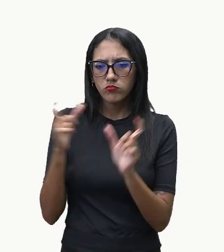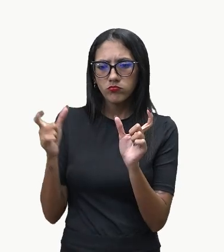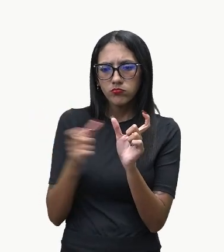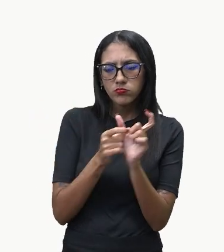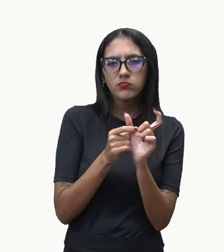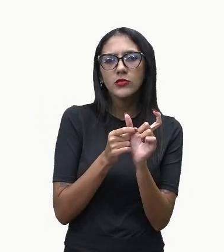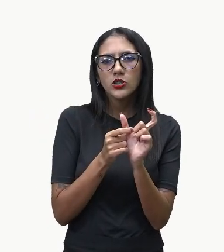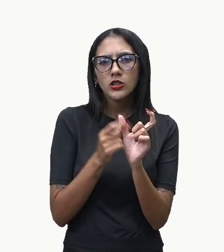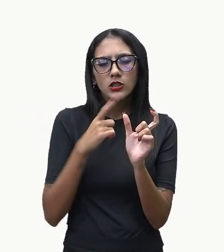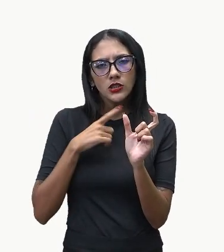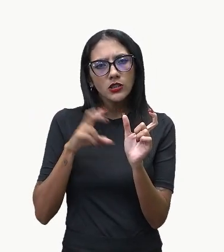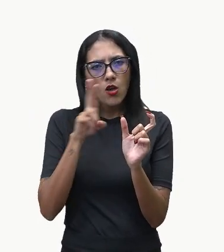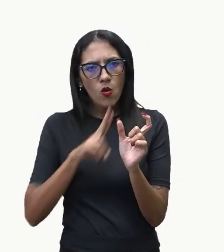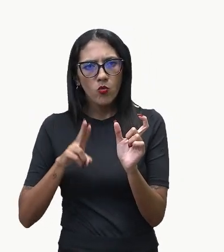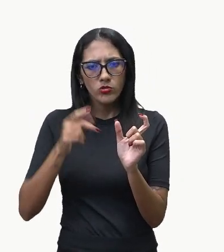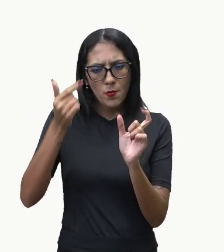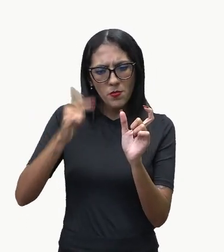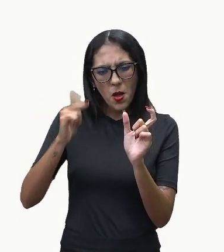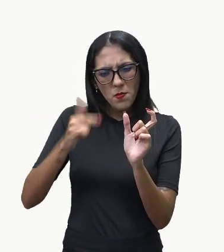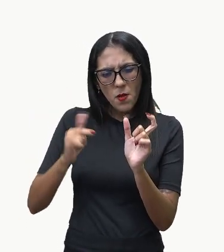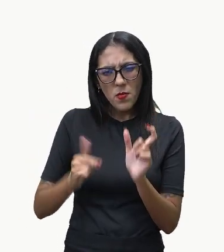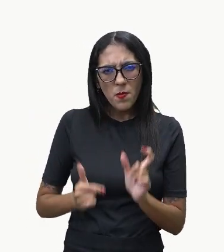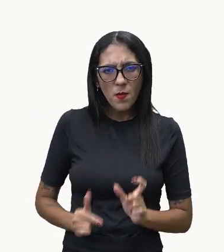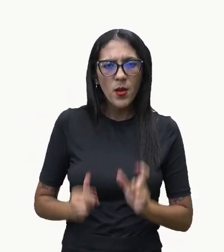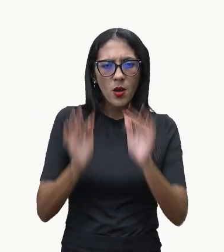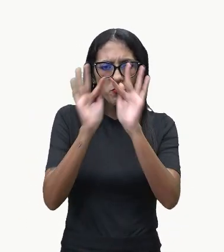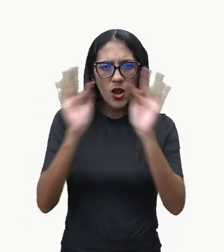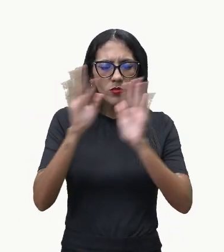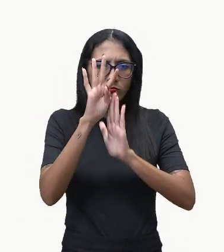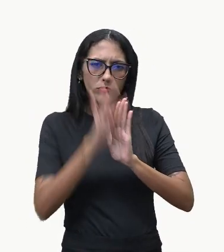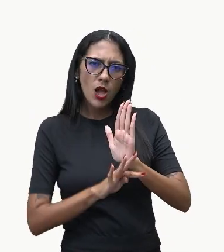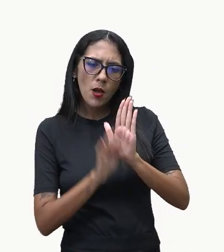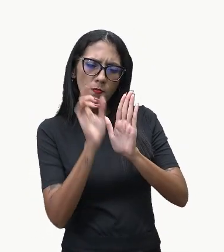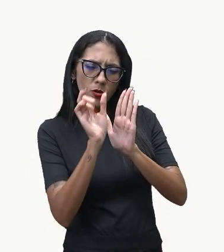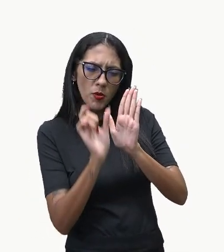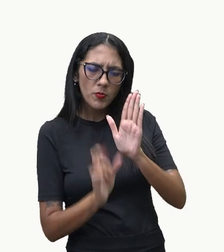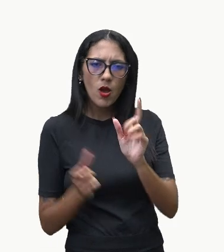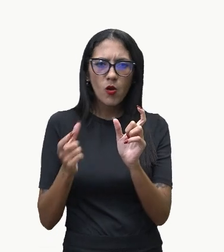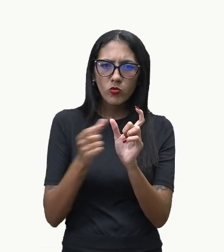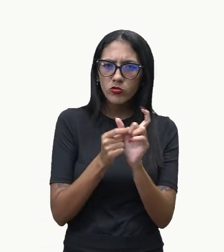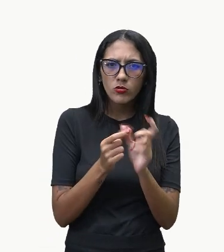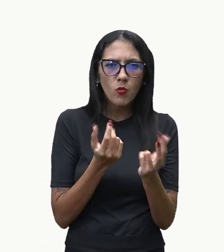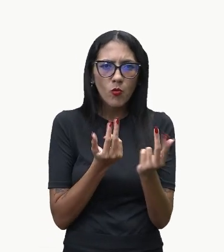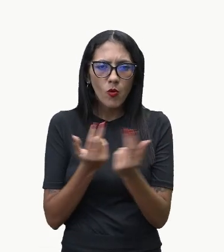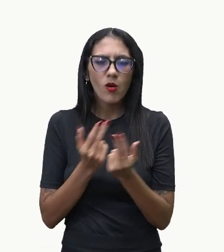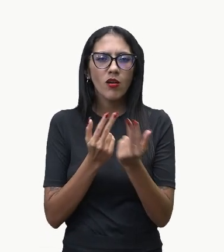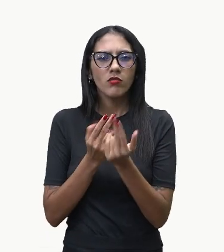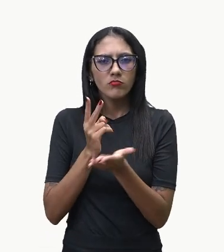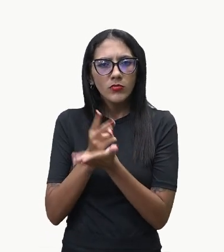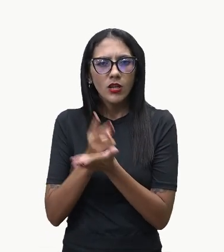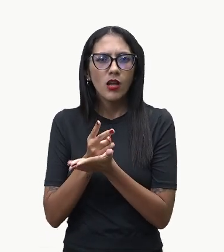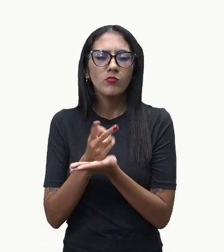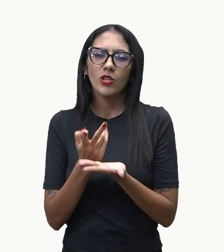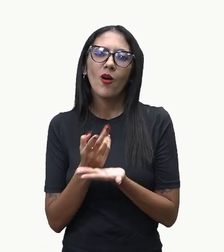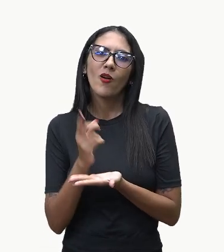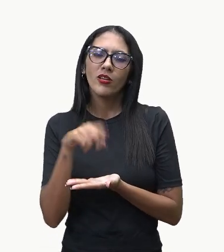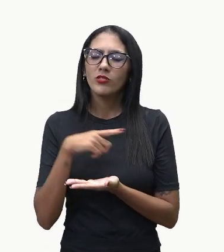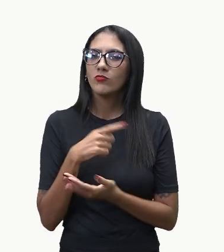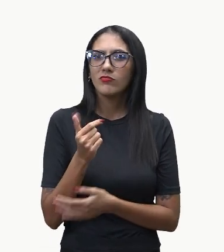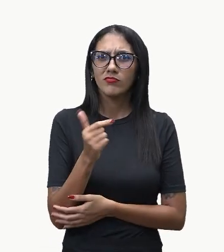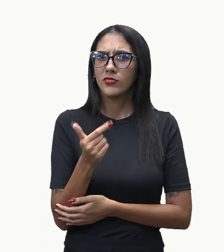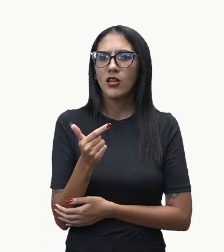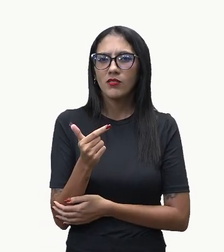conectivo, que é algo também que não é o comum, que não é aquilo que acontece costumeiramente nas frases,